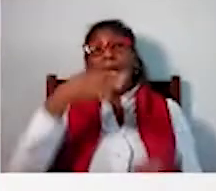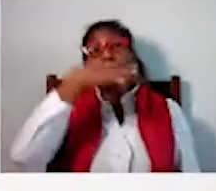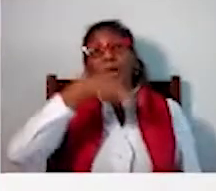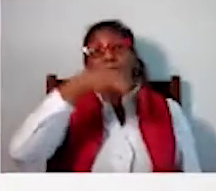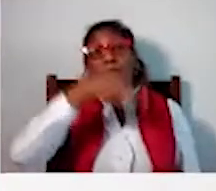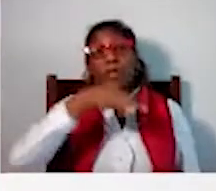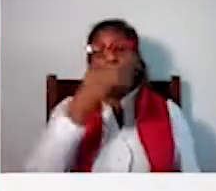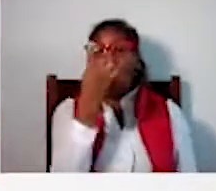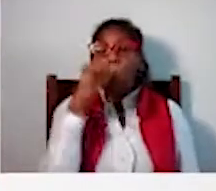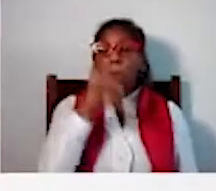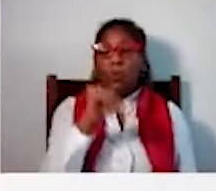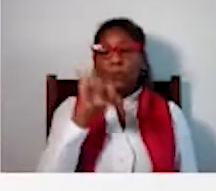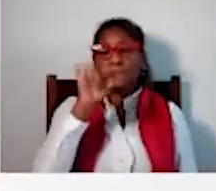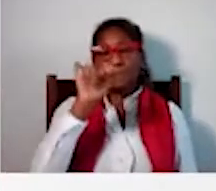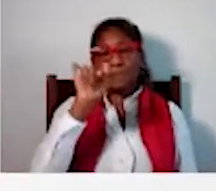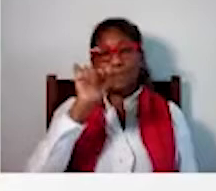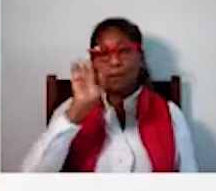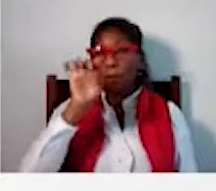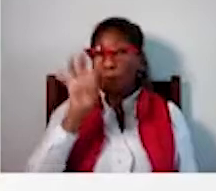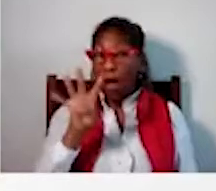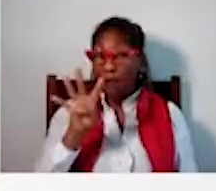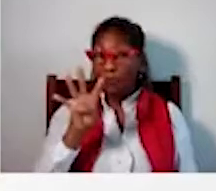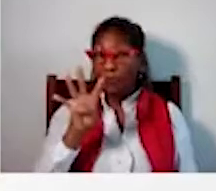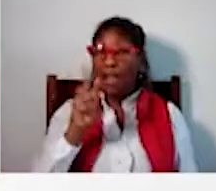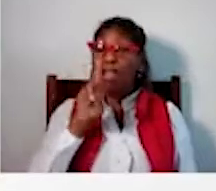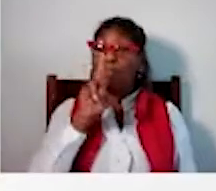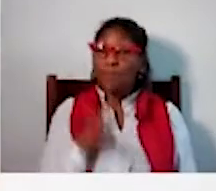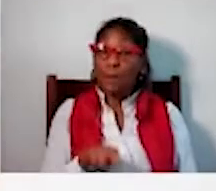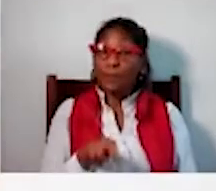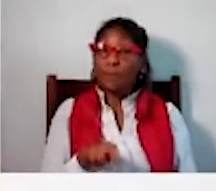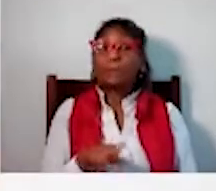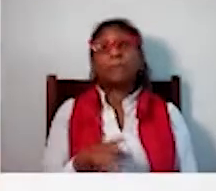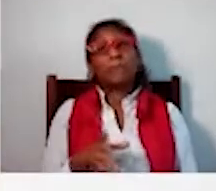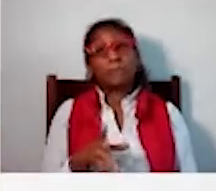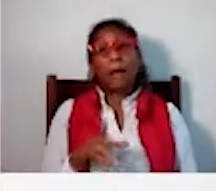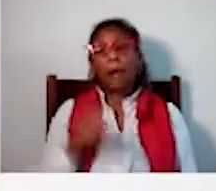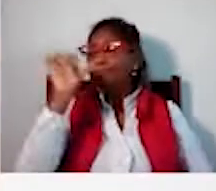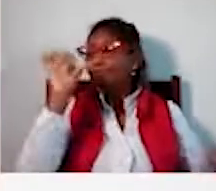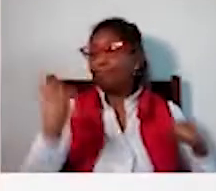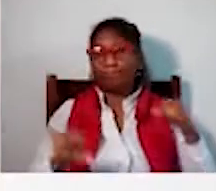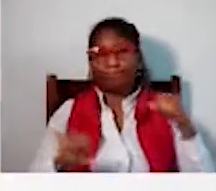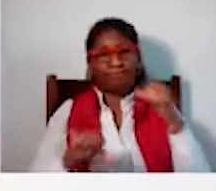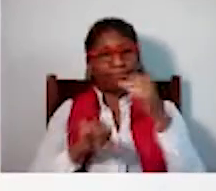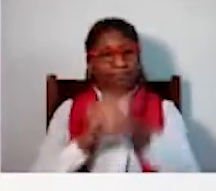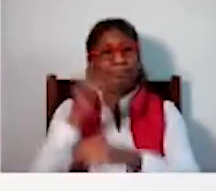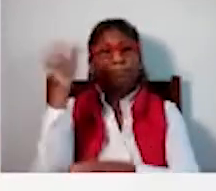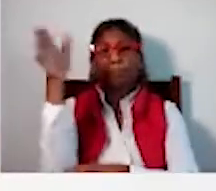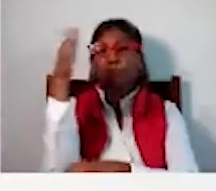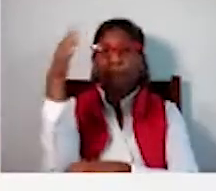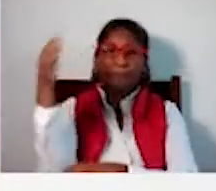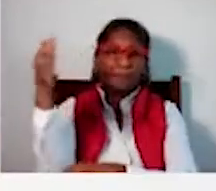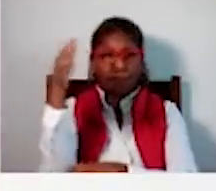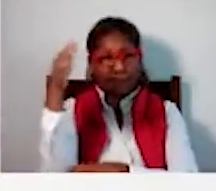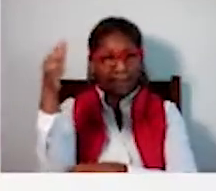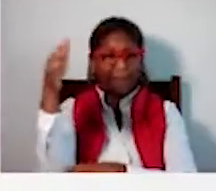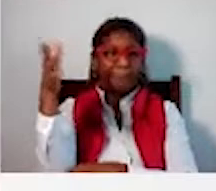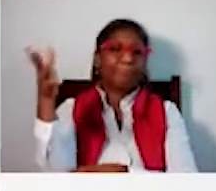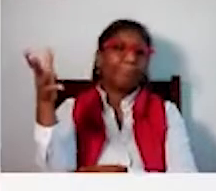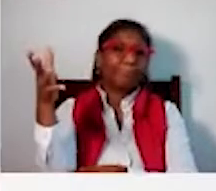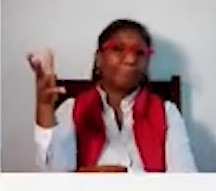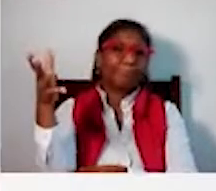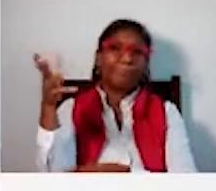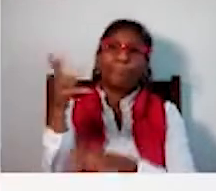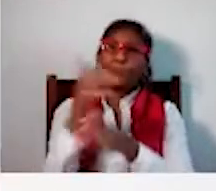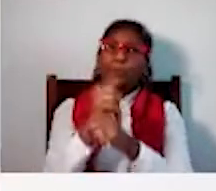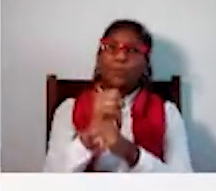de 1,74 no resultado final, que leva ela para o valor final de nota 2,